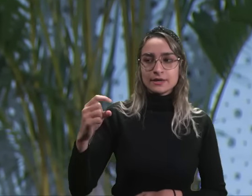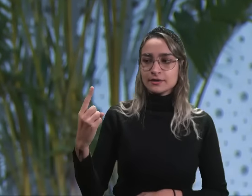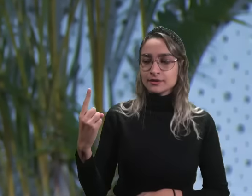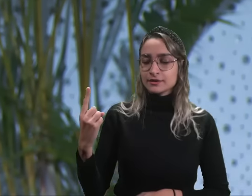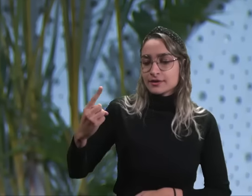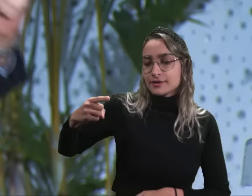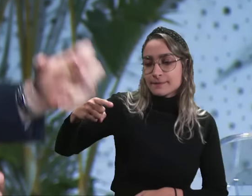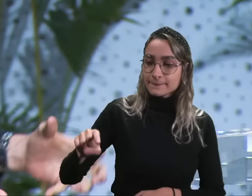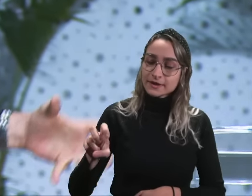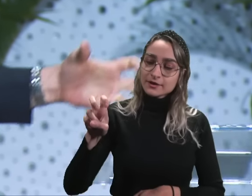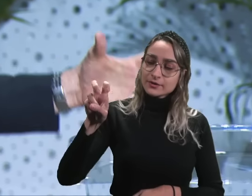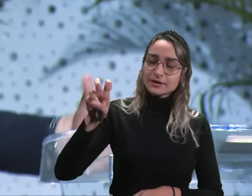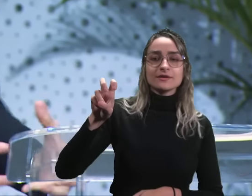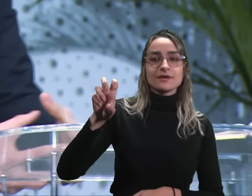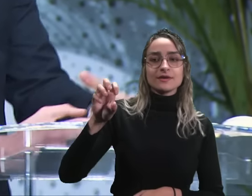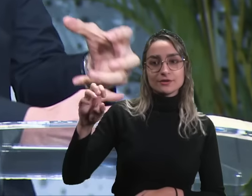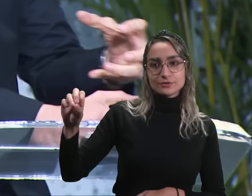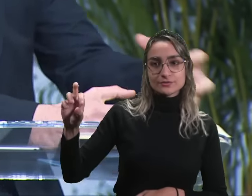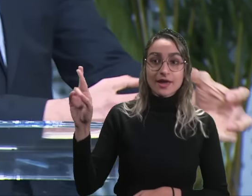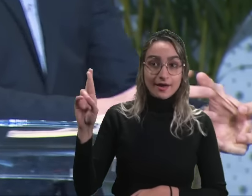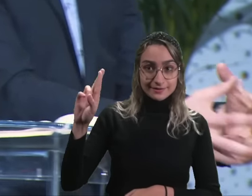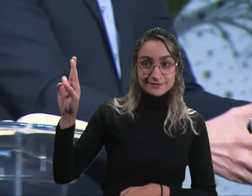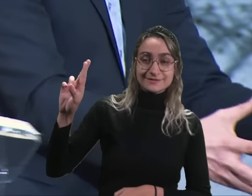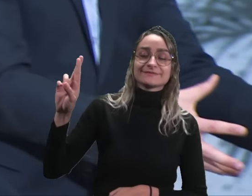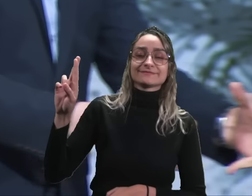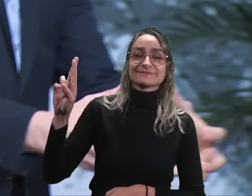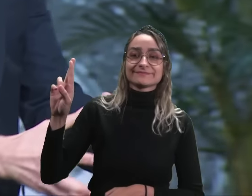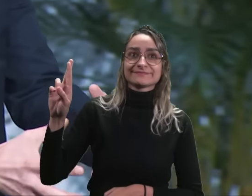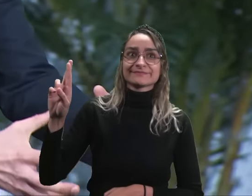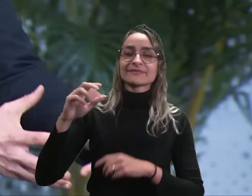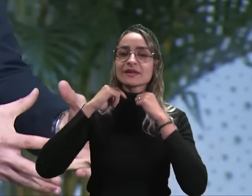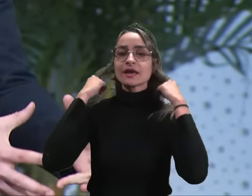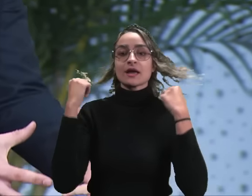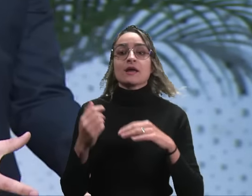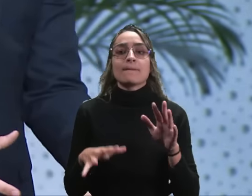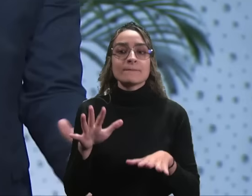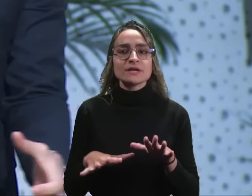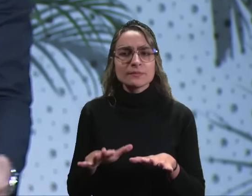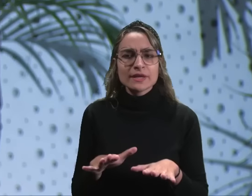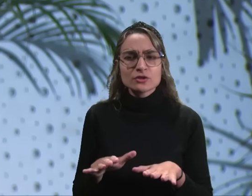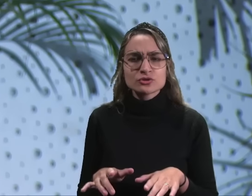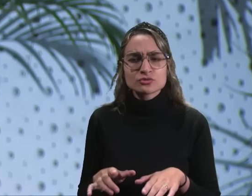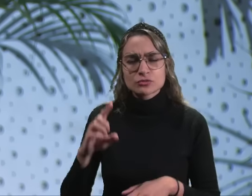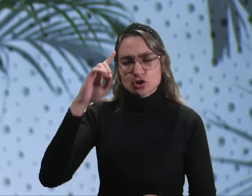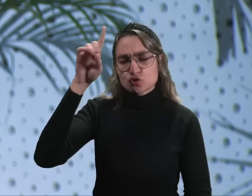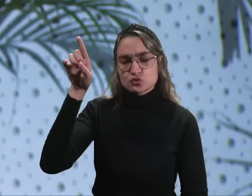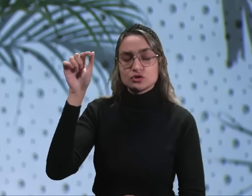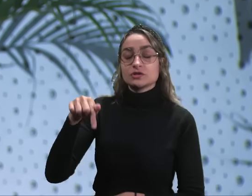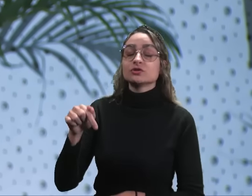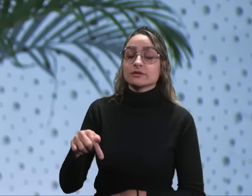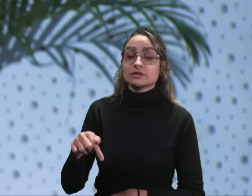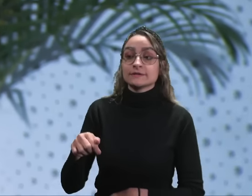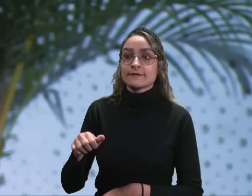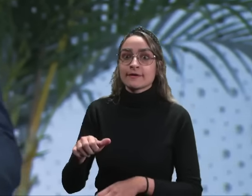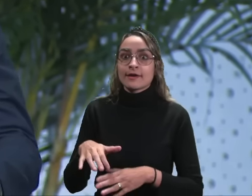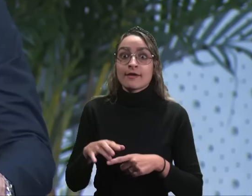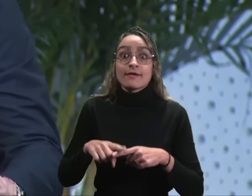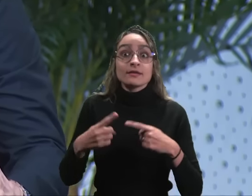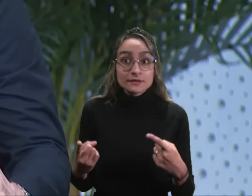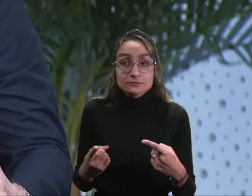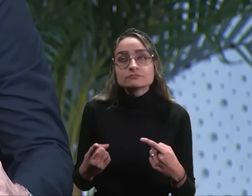aqueles 10 feliz da vida descontou ali pagou o Senor drw foi lá na venda e comprou um barril